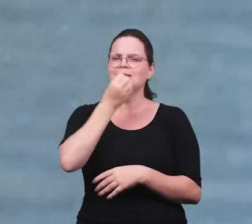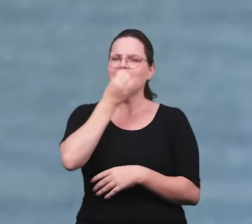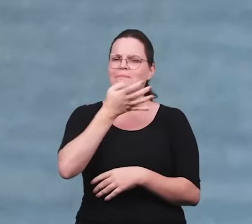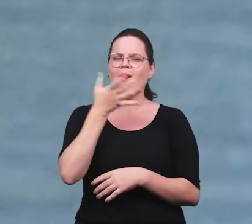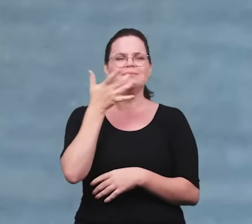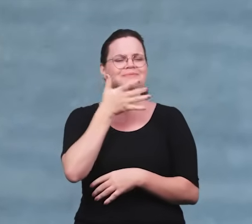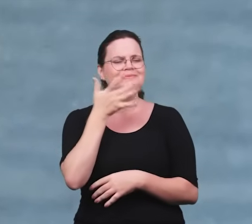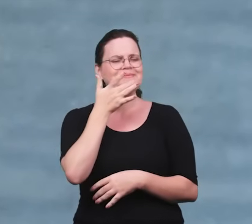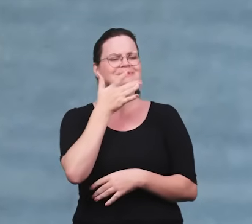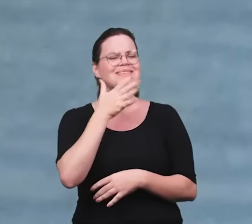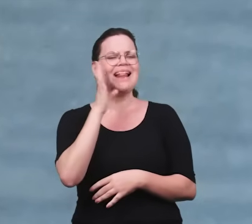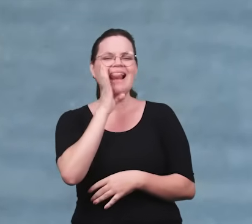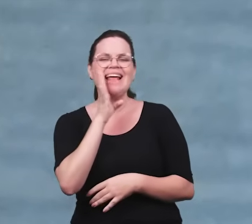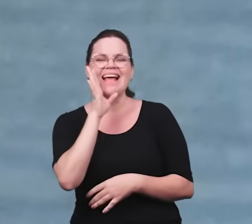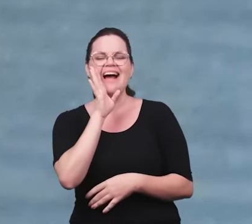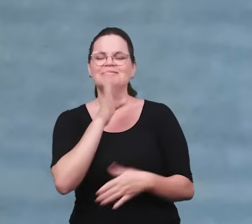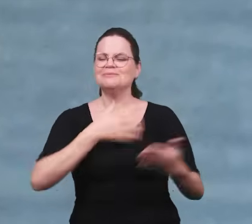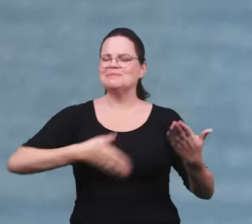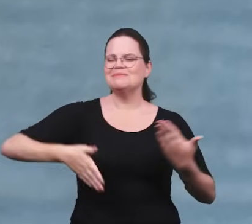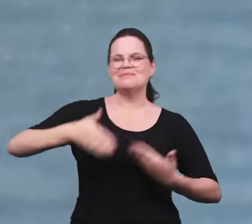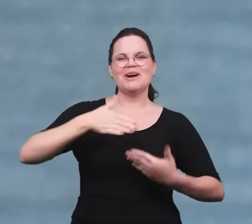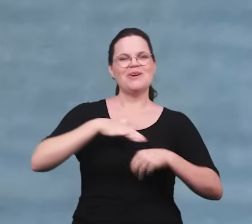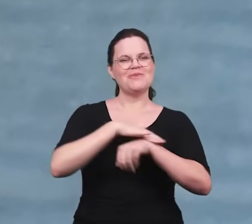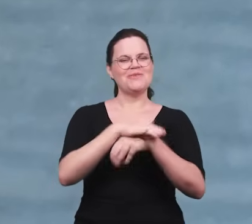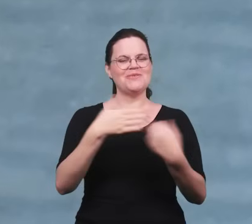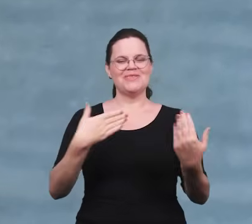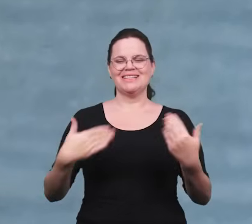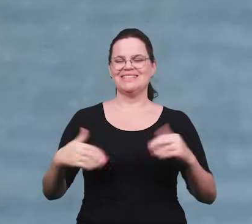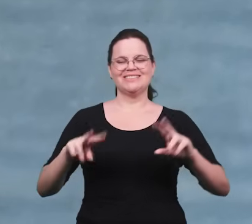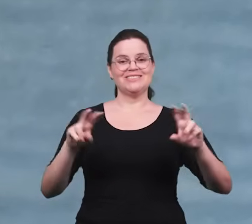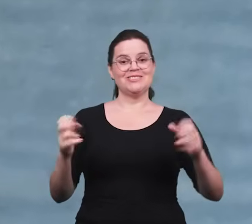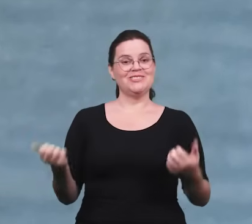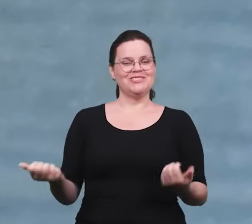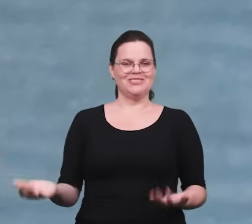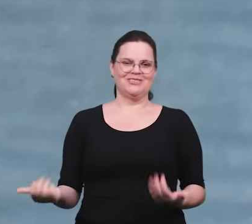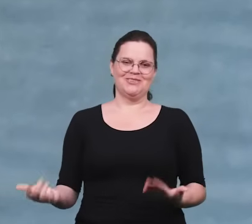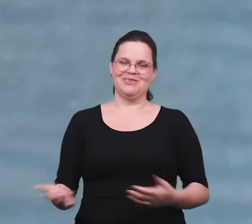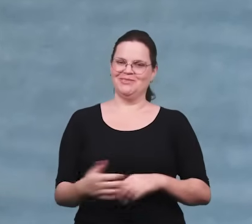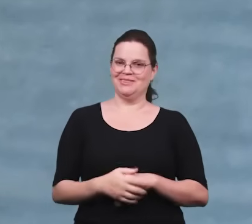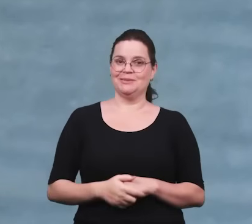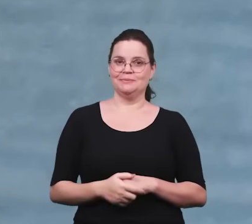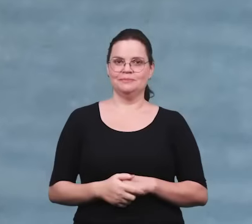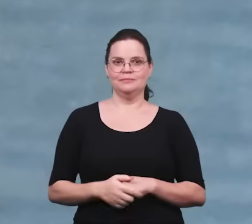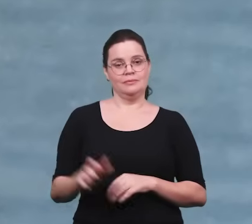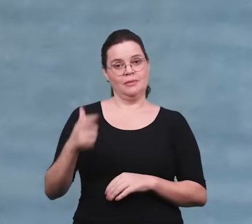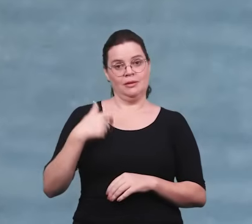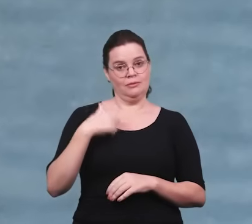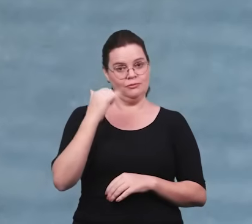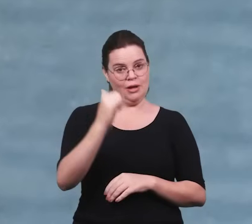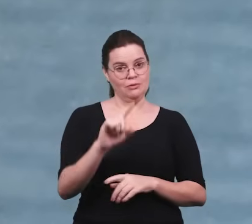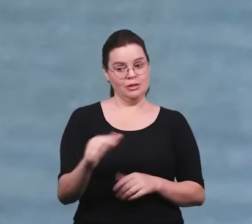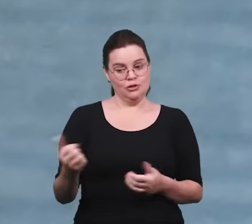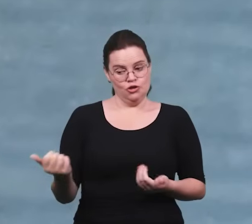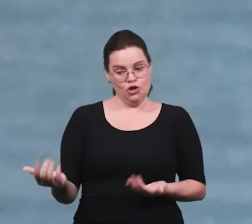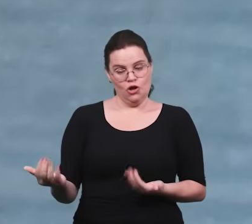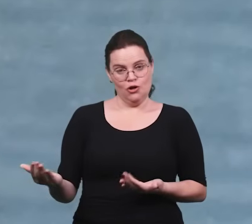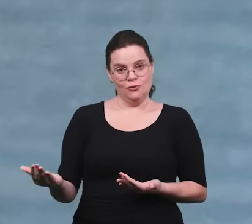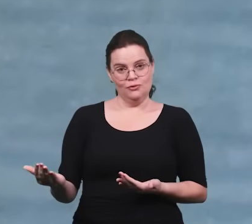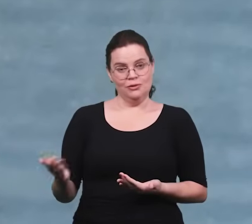gostosa, descontraída, falando com jovens. Esse é um programa, eu digo isso sempre, né? Um programa de